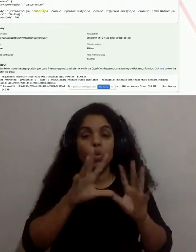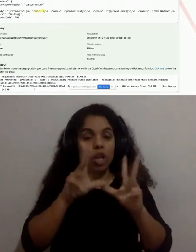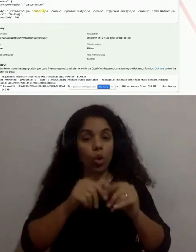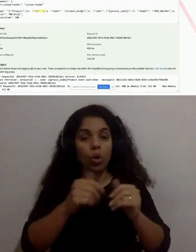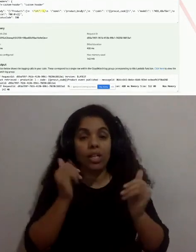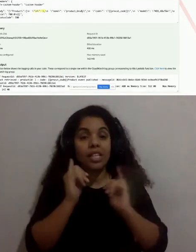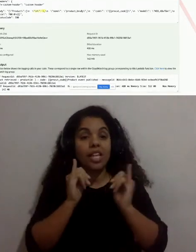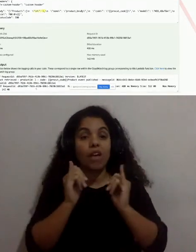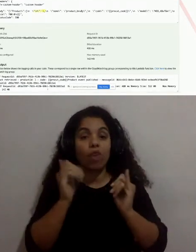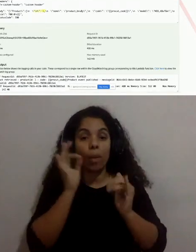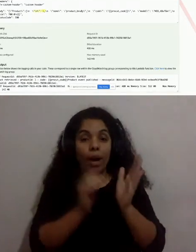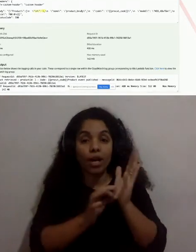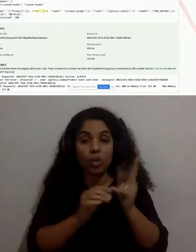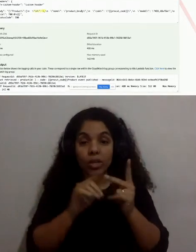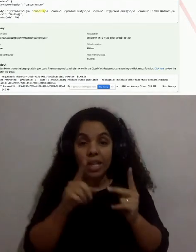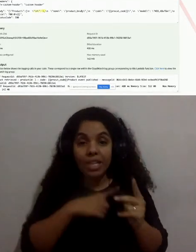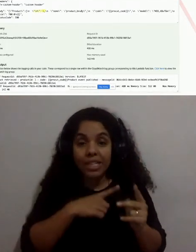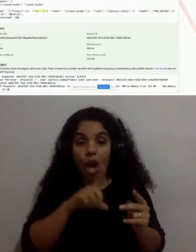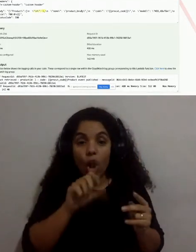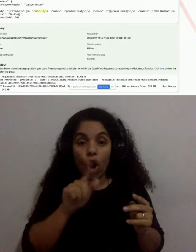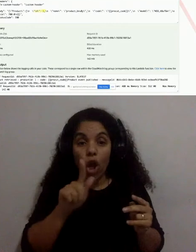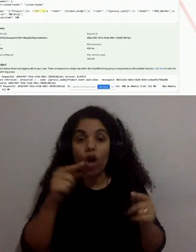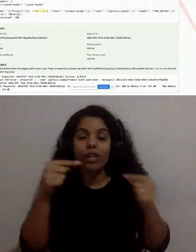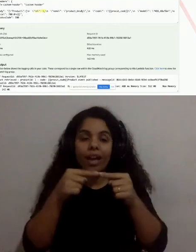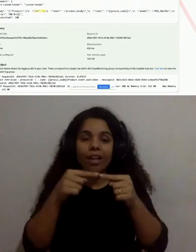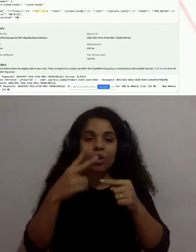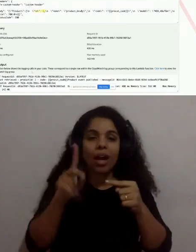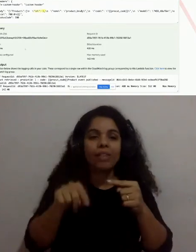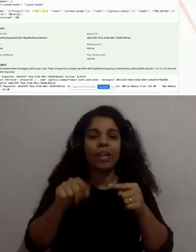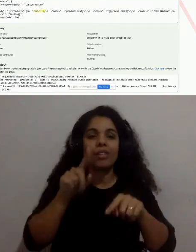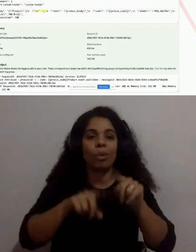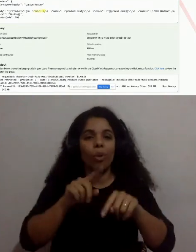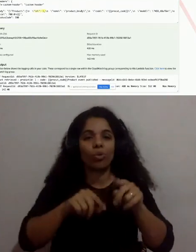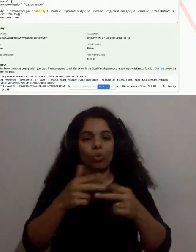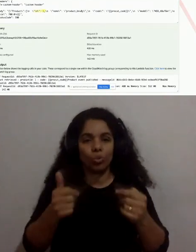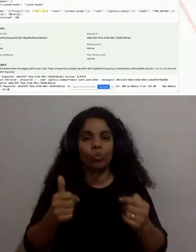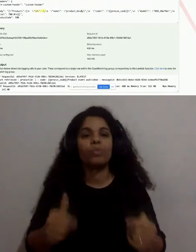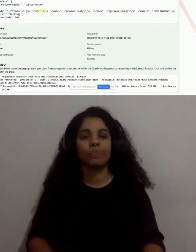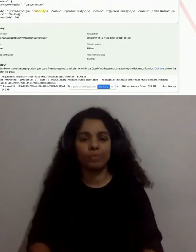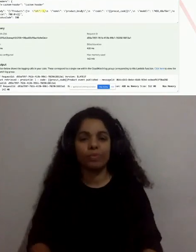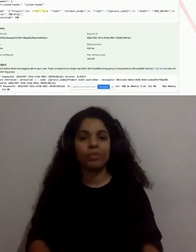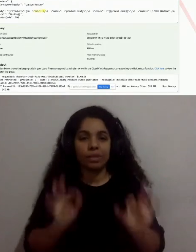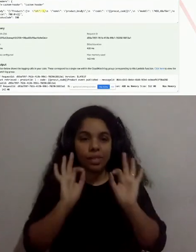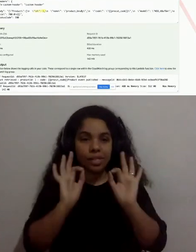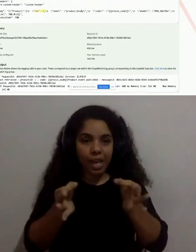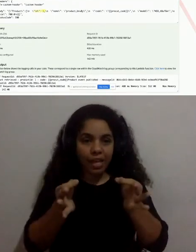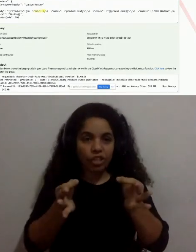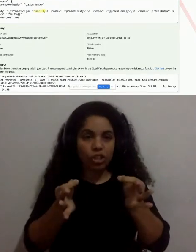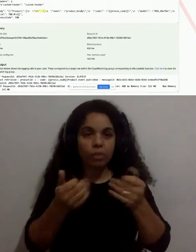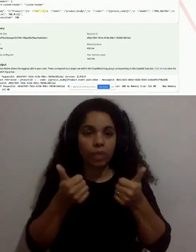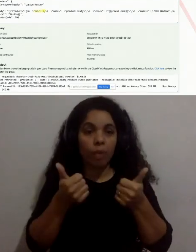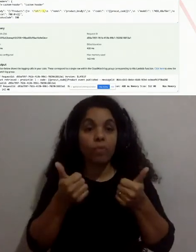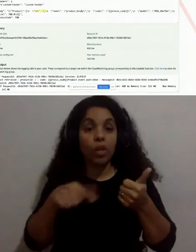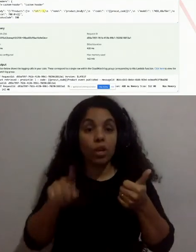dele, e aqui eu já tenho até um log relacionado a esse produto, certinho? Então, assim,